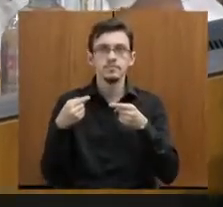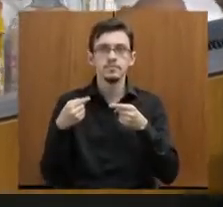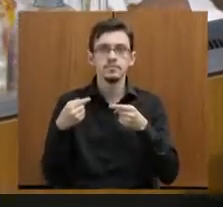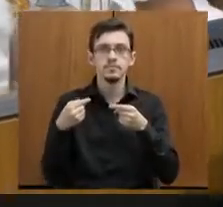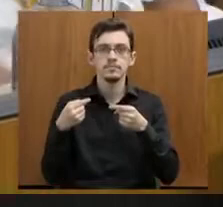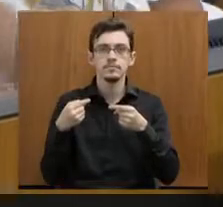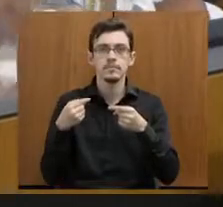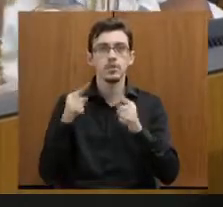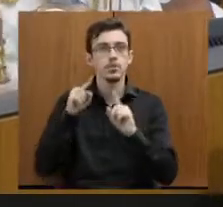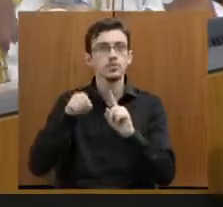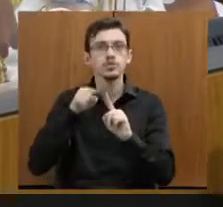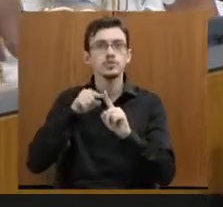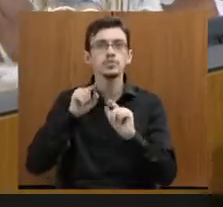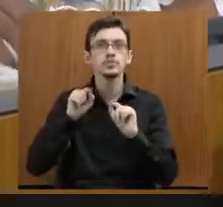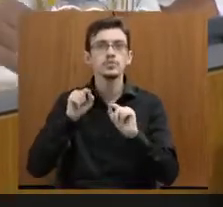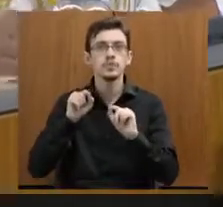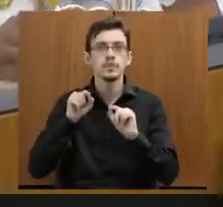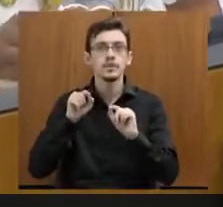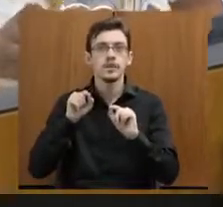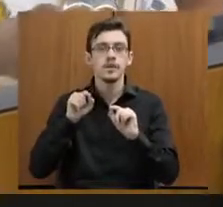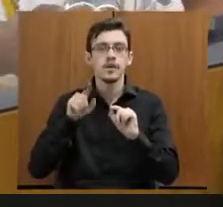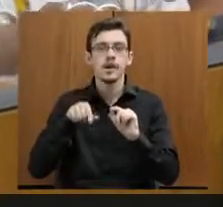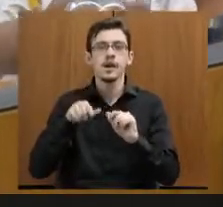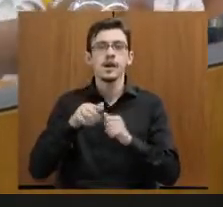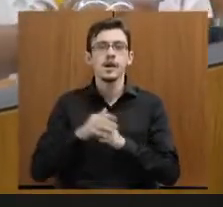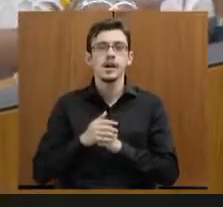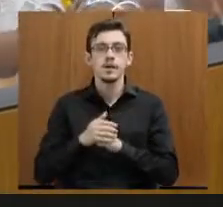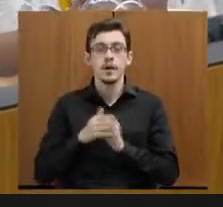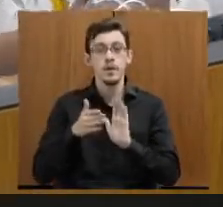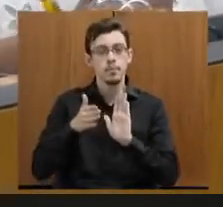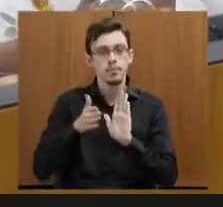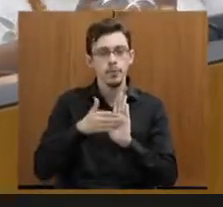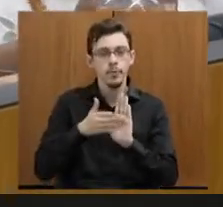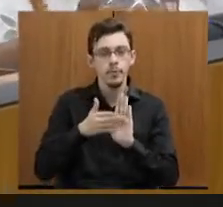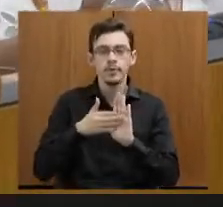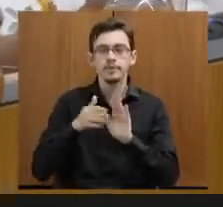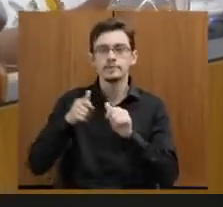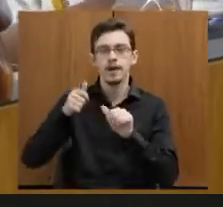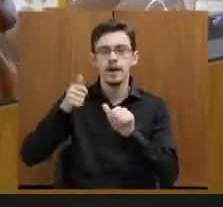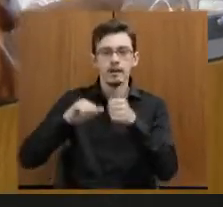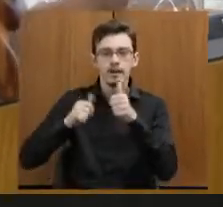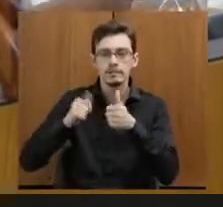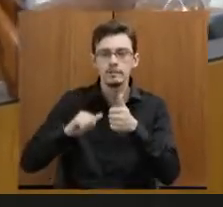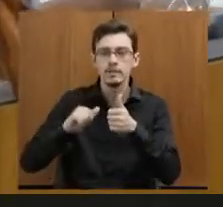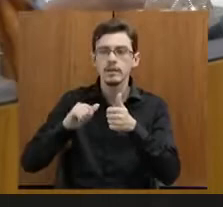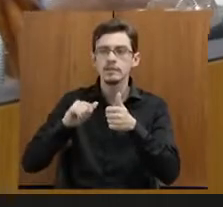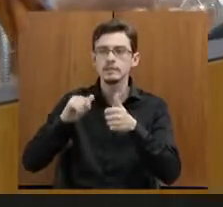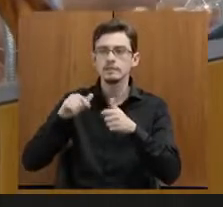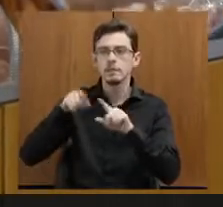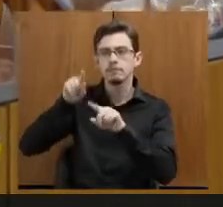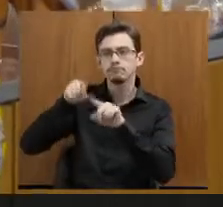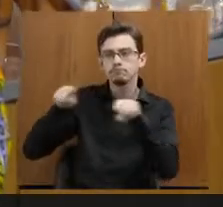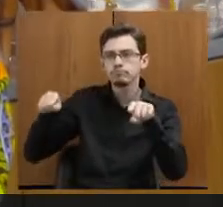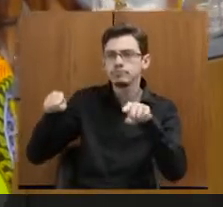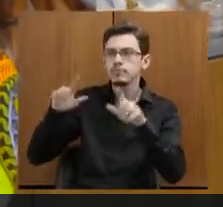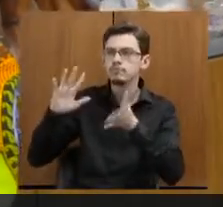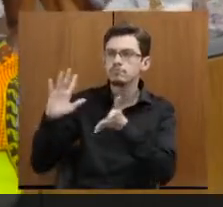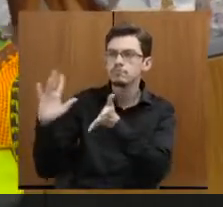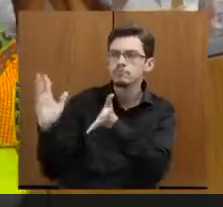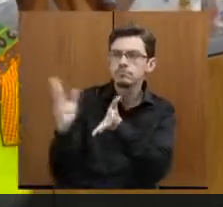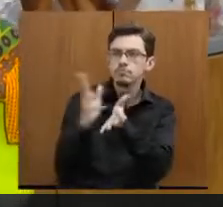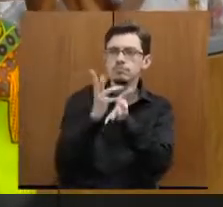tem como objetivo propor analisar avaliar levantar dados